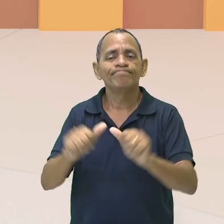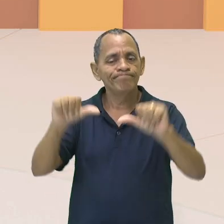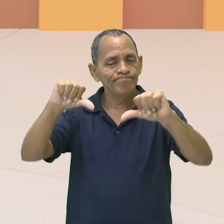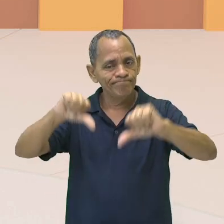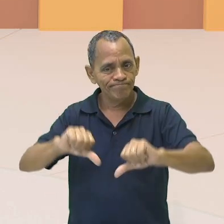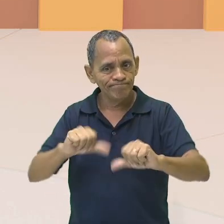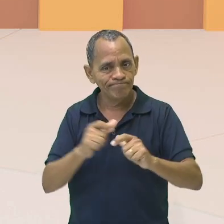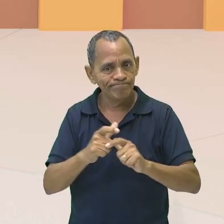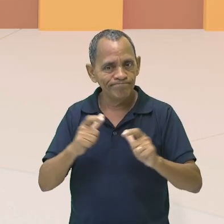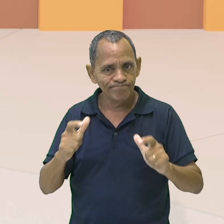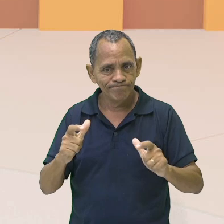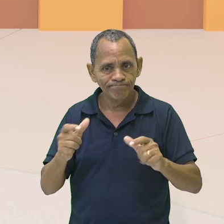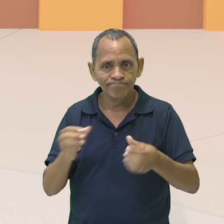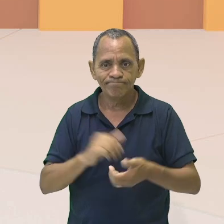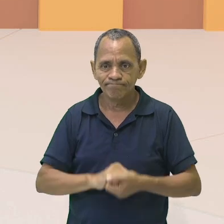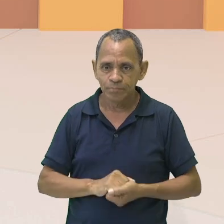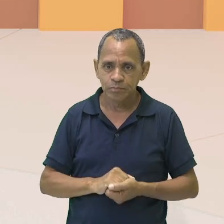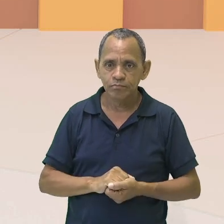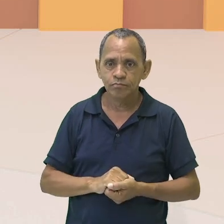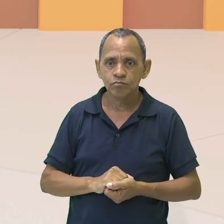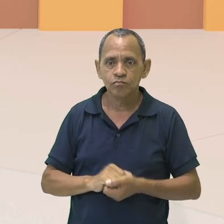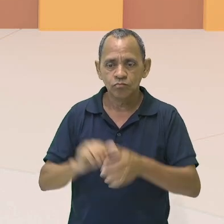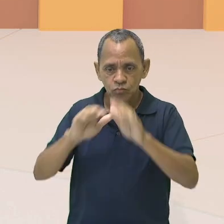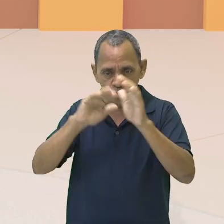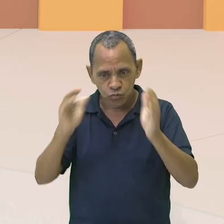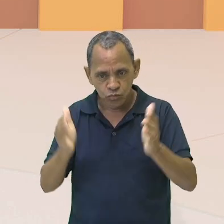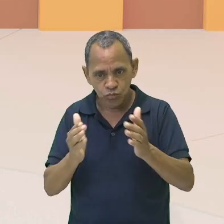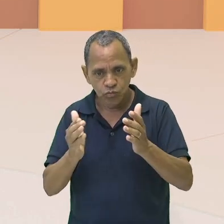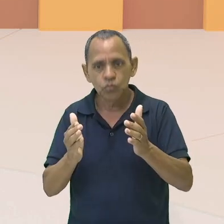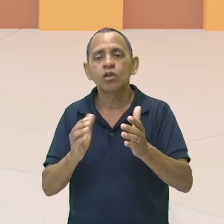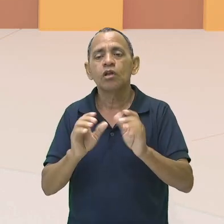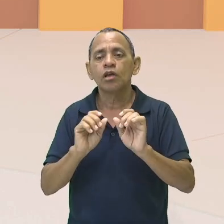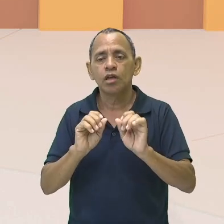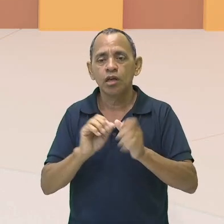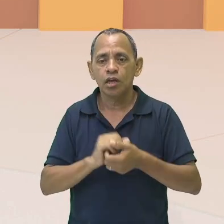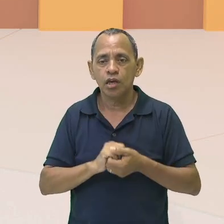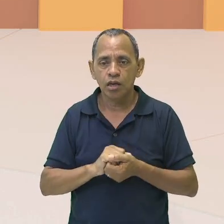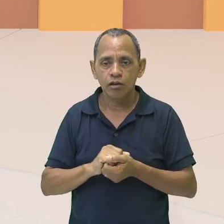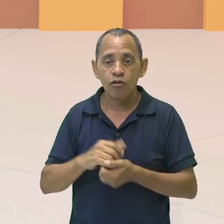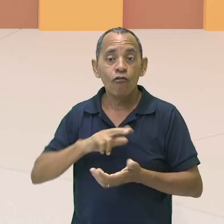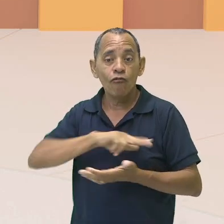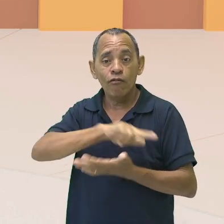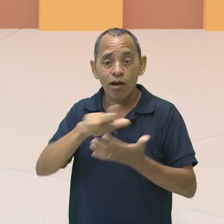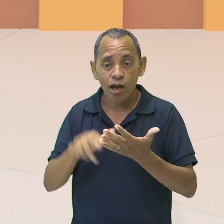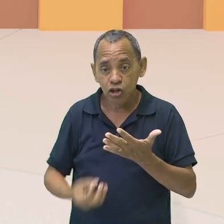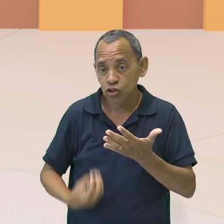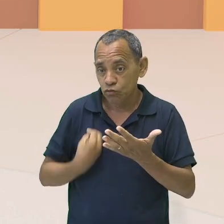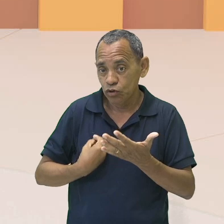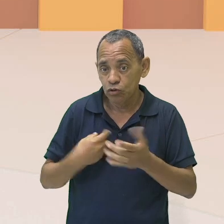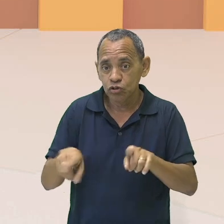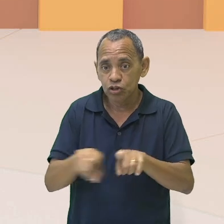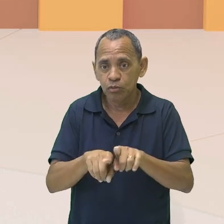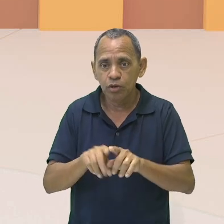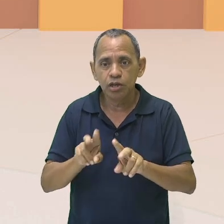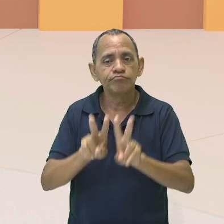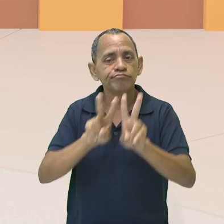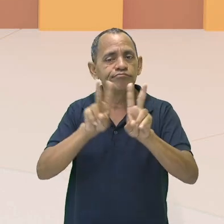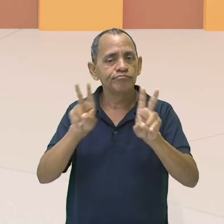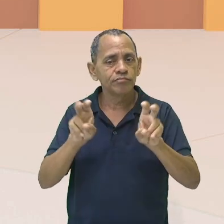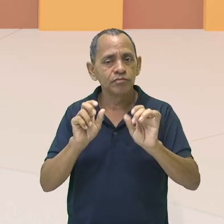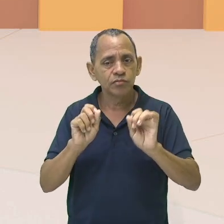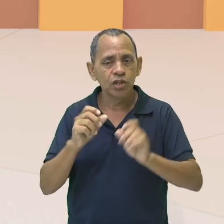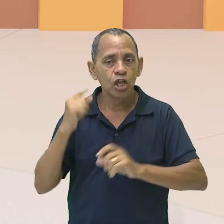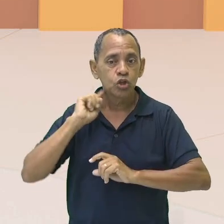questão da biodiversidade de maneira geral, mas isso acaba colaborando também com a questão da poluição, né? Também tem